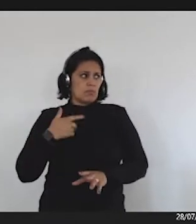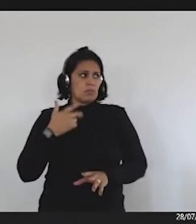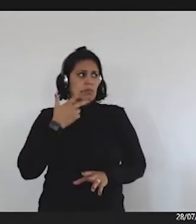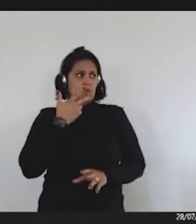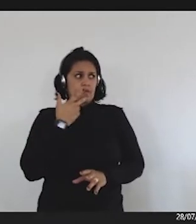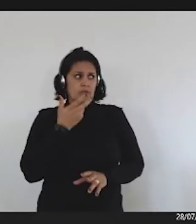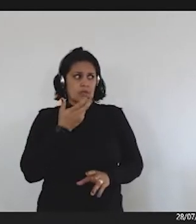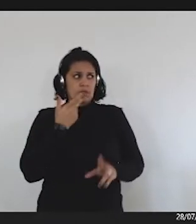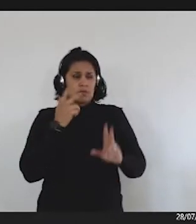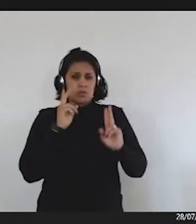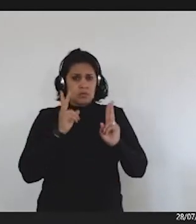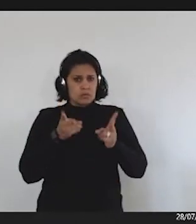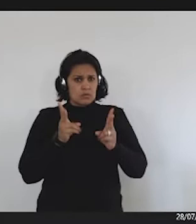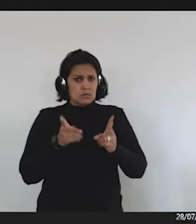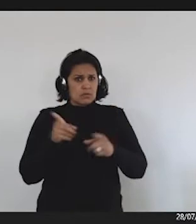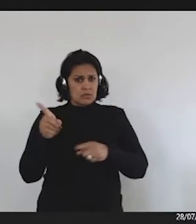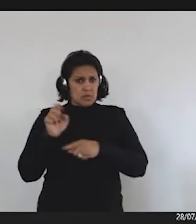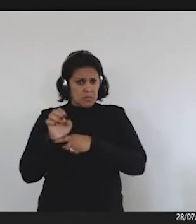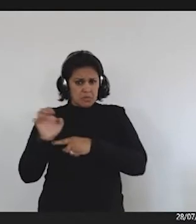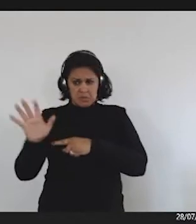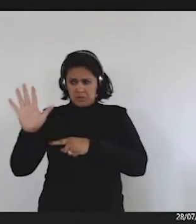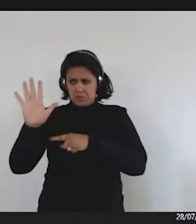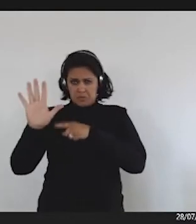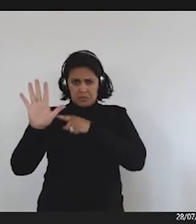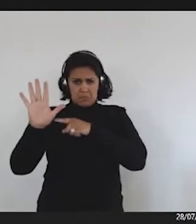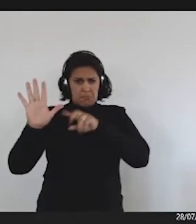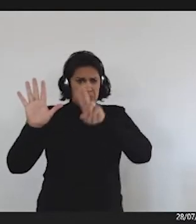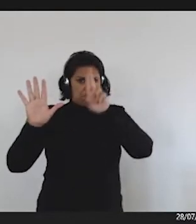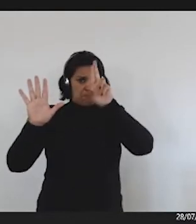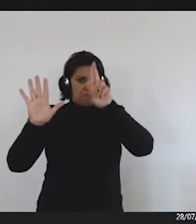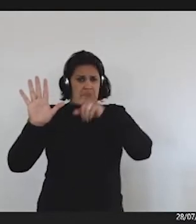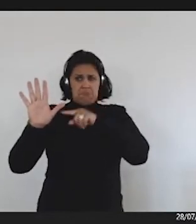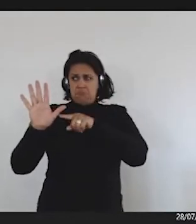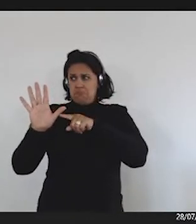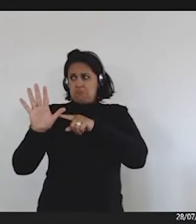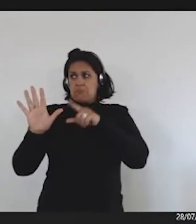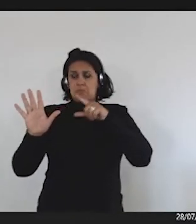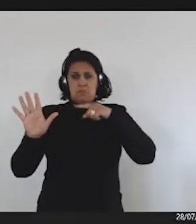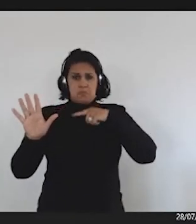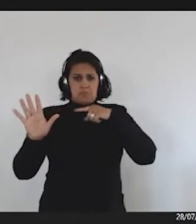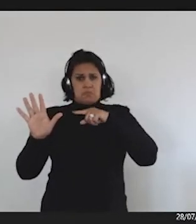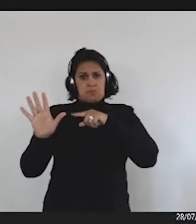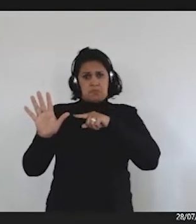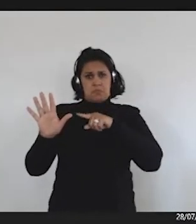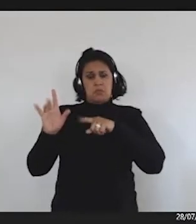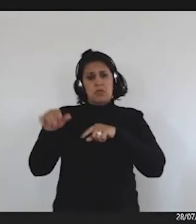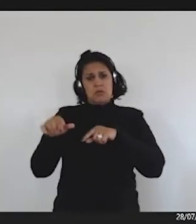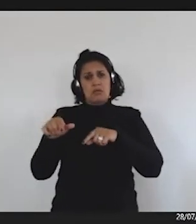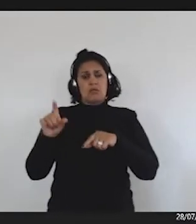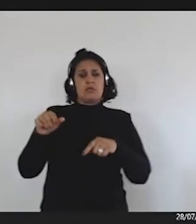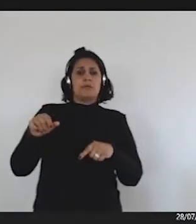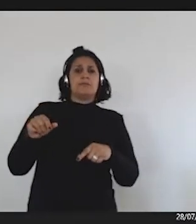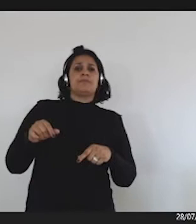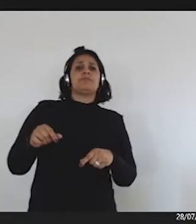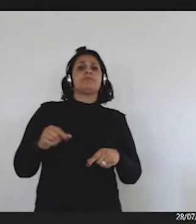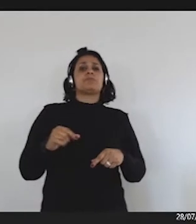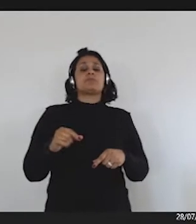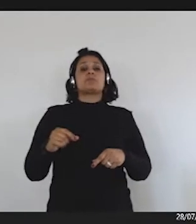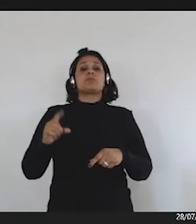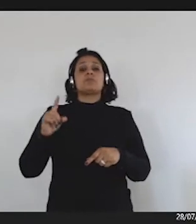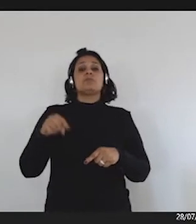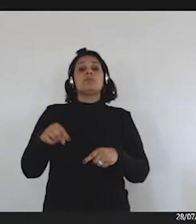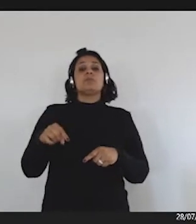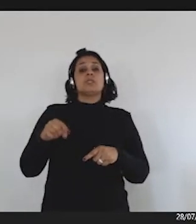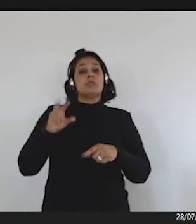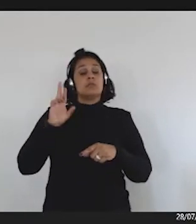dizer, o todo-poderoso Estado ele é dirigido em todas as suas áreas por